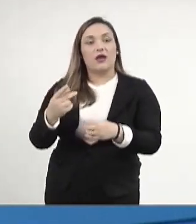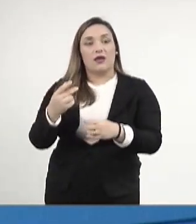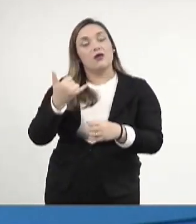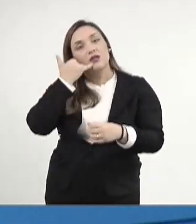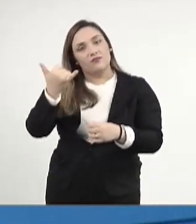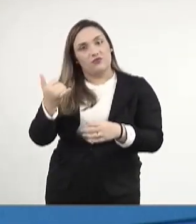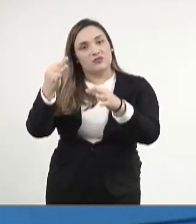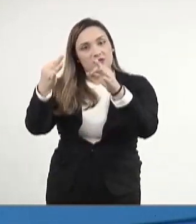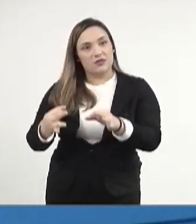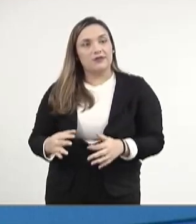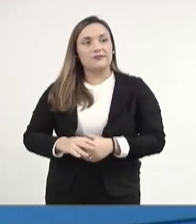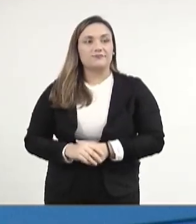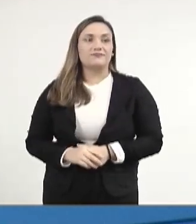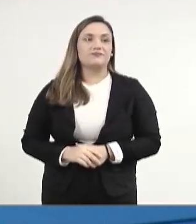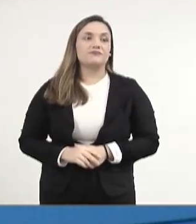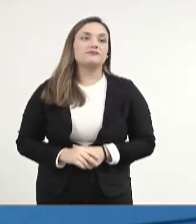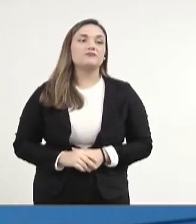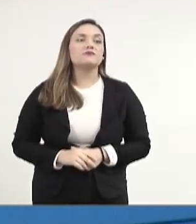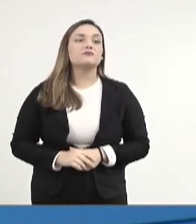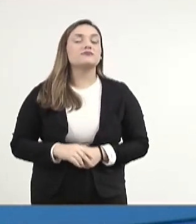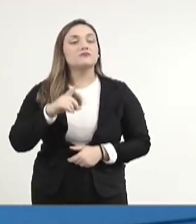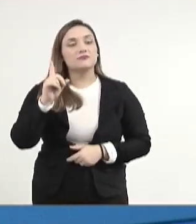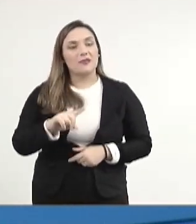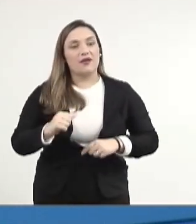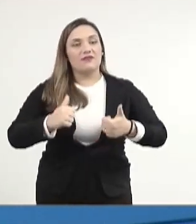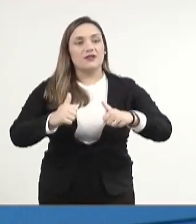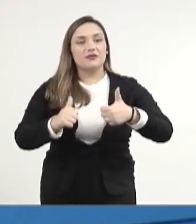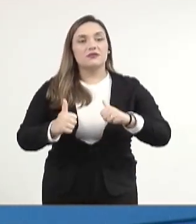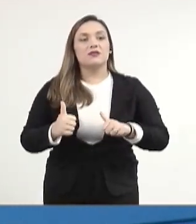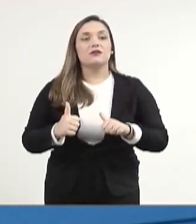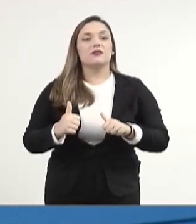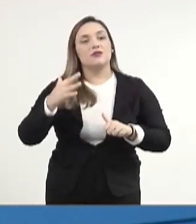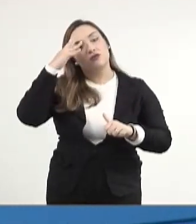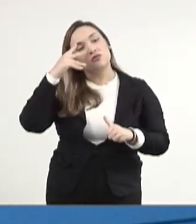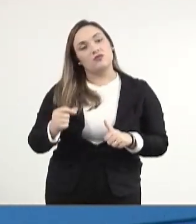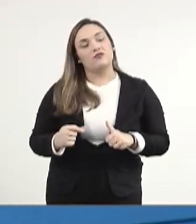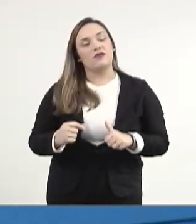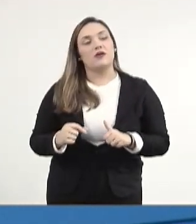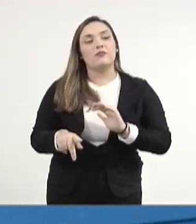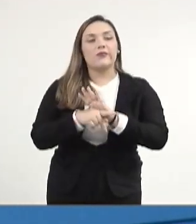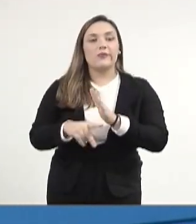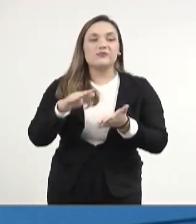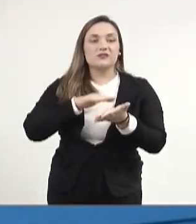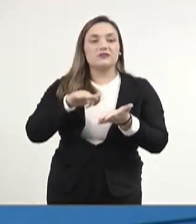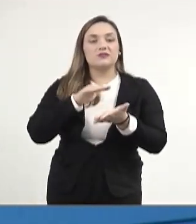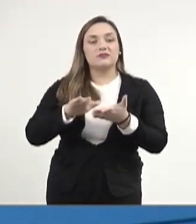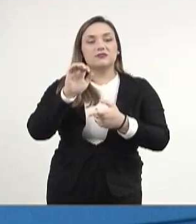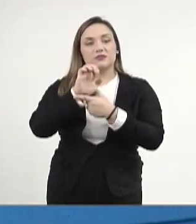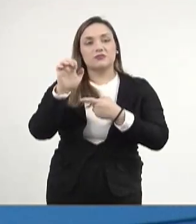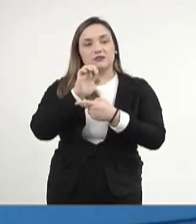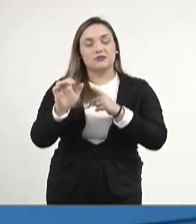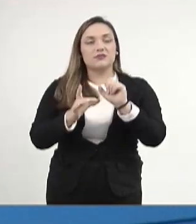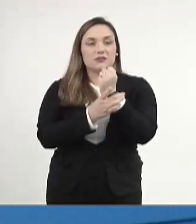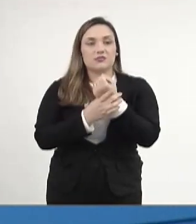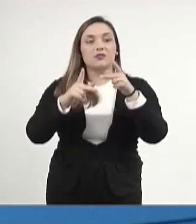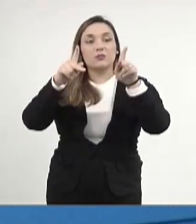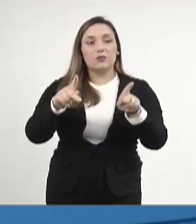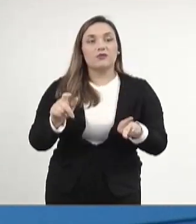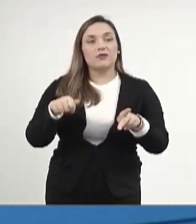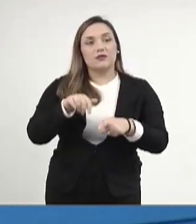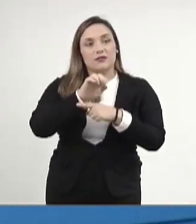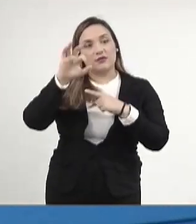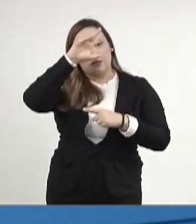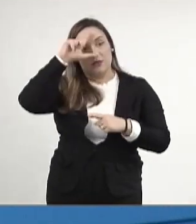sentido, encaminha-se a indicação para avaliação e providências visando a adesão da Secretaria de Estado e Segurança Pública de